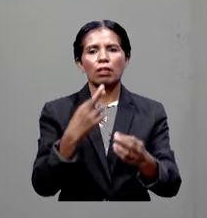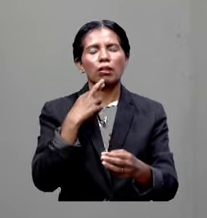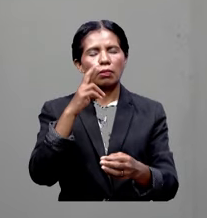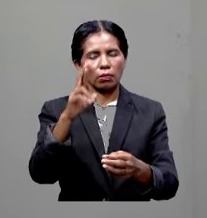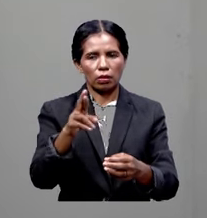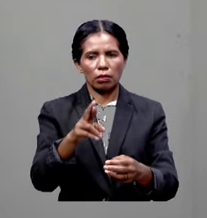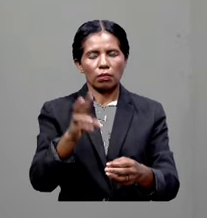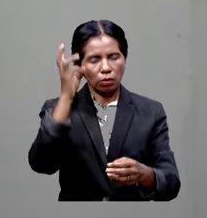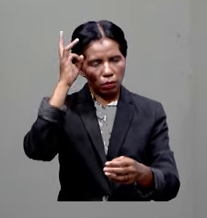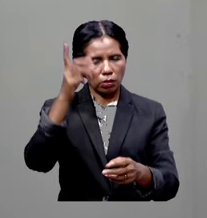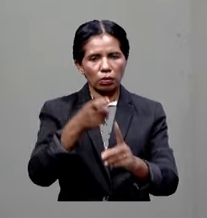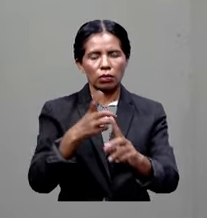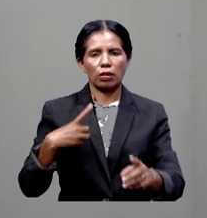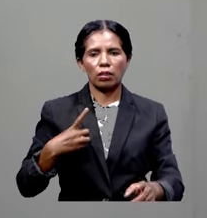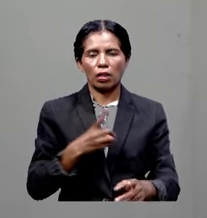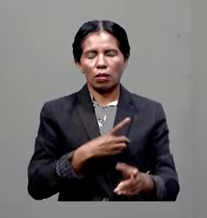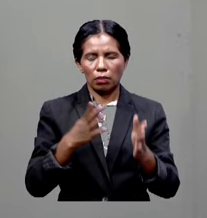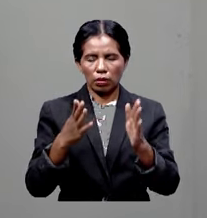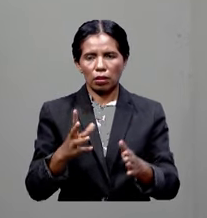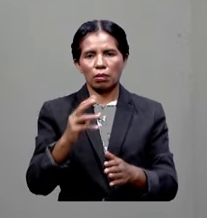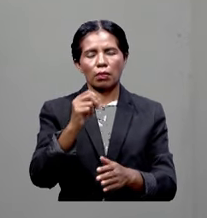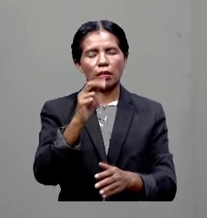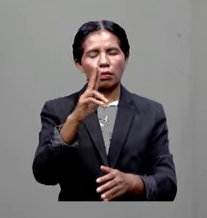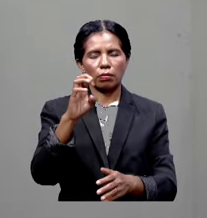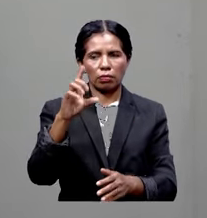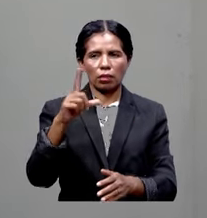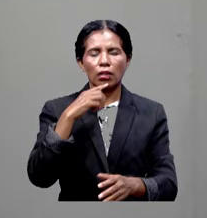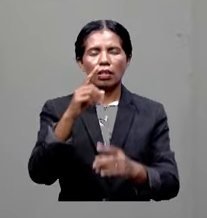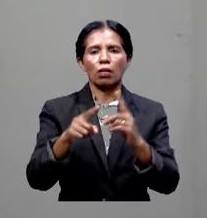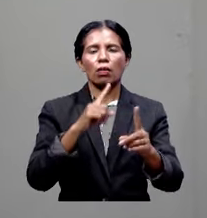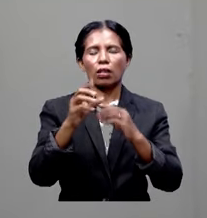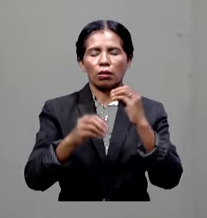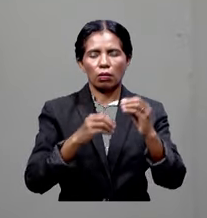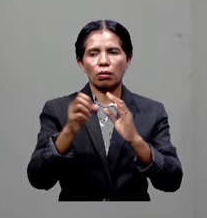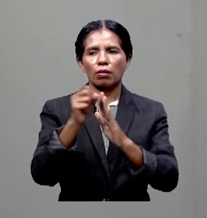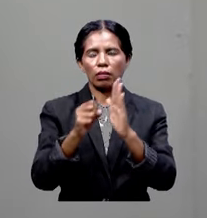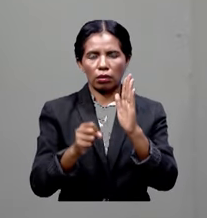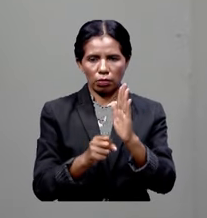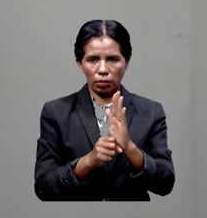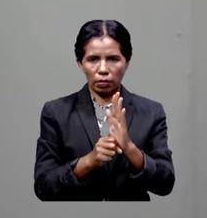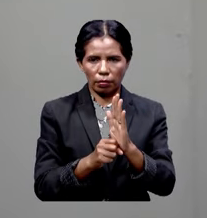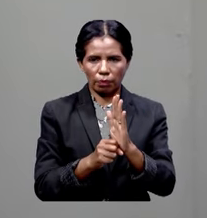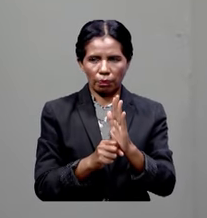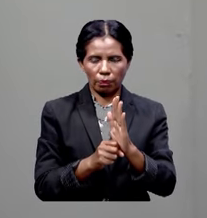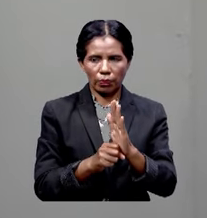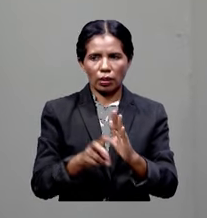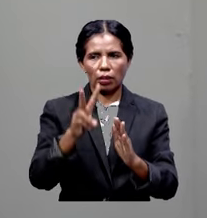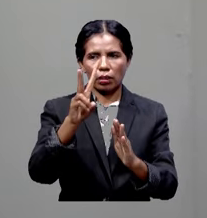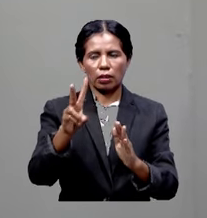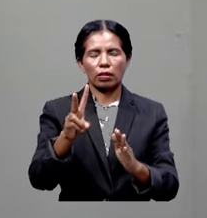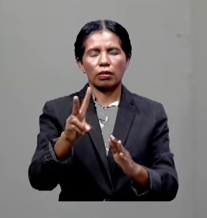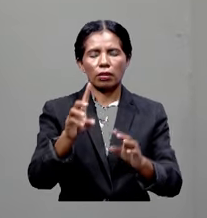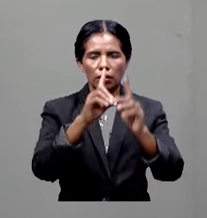apo preocupasaun se de taru Manuel ni nian Manuel Noronha ni nian nebe hate de kona ba estatuto de dois ga diploma nebe